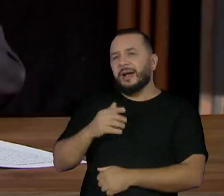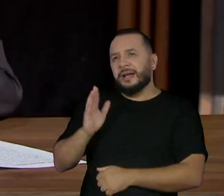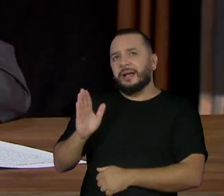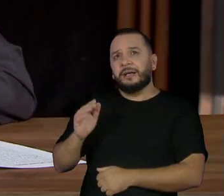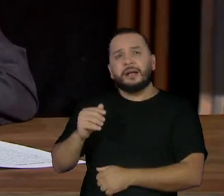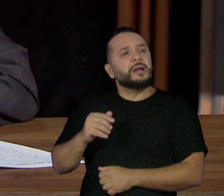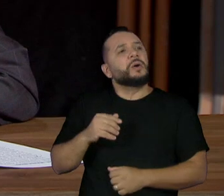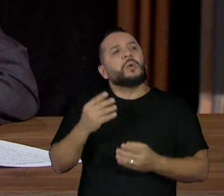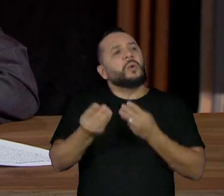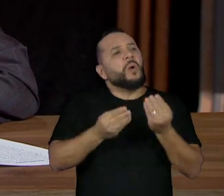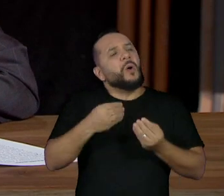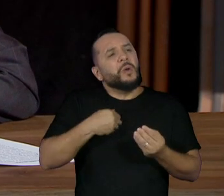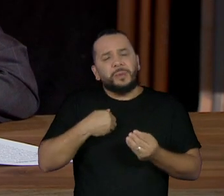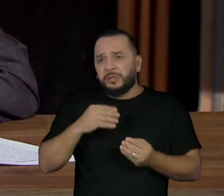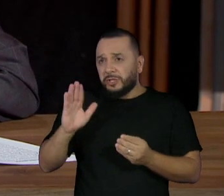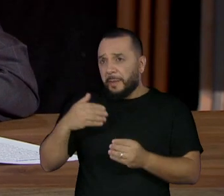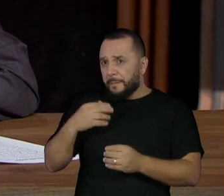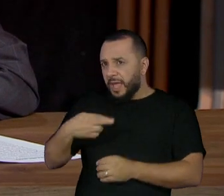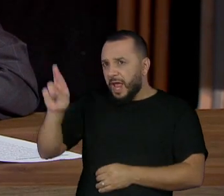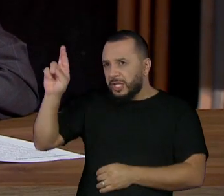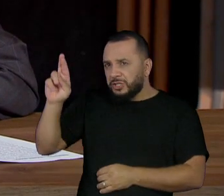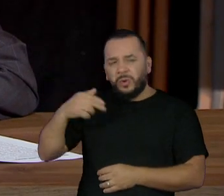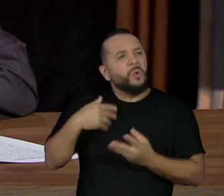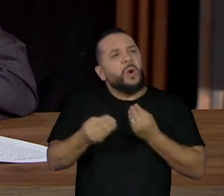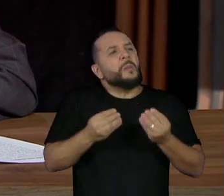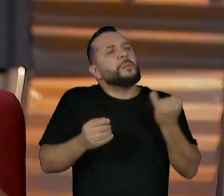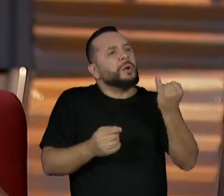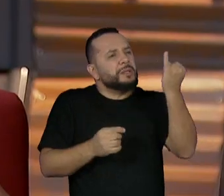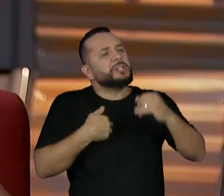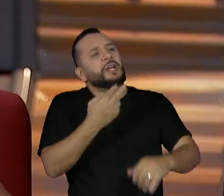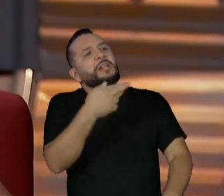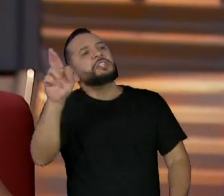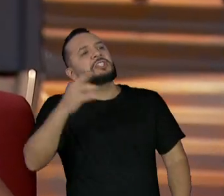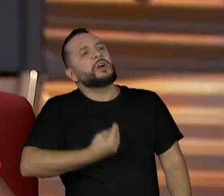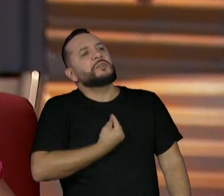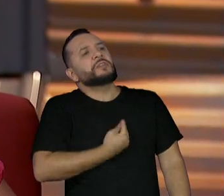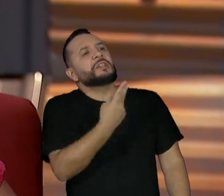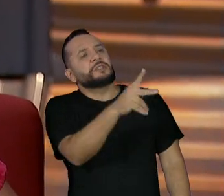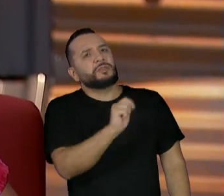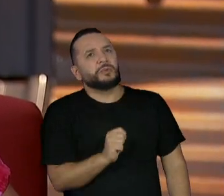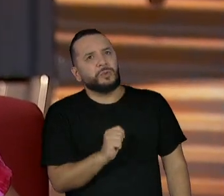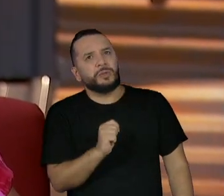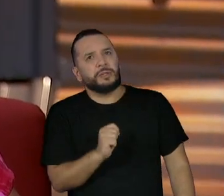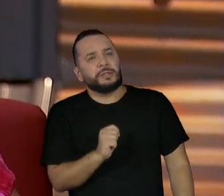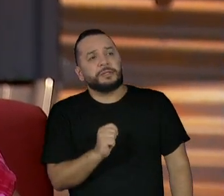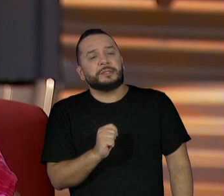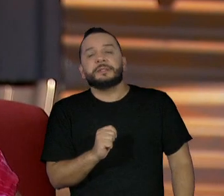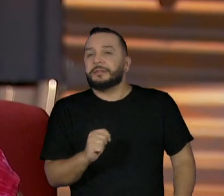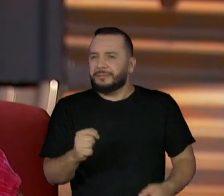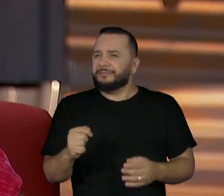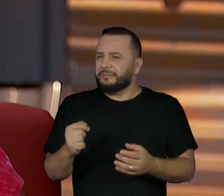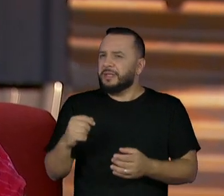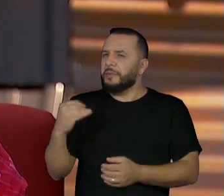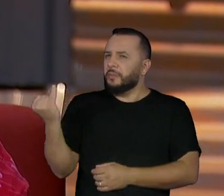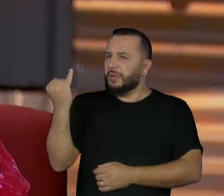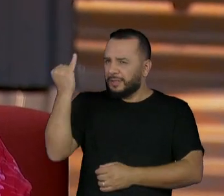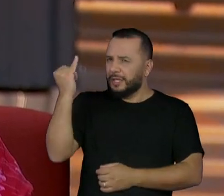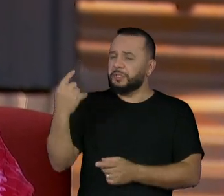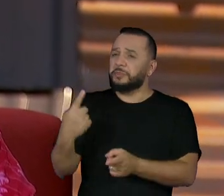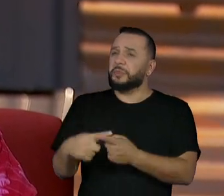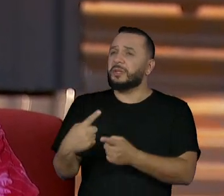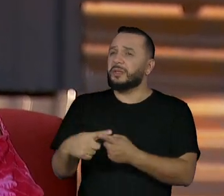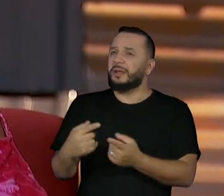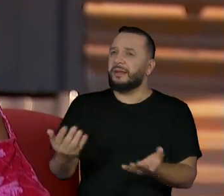importância da espiritualidade na sua vida? É muito grande, porque é a gente entender que nós